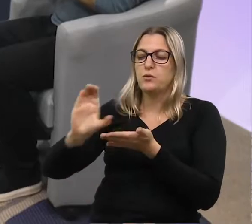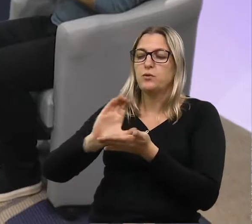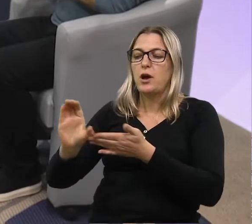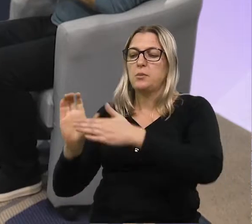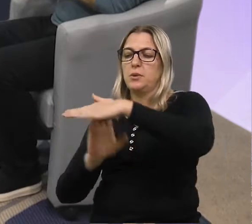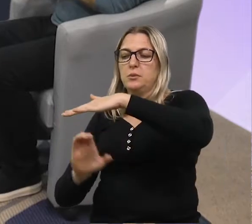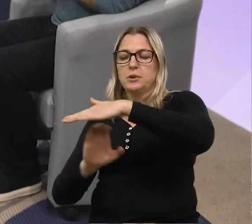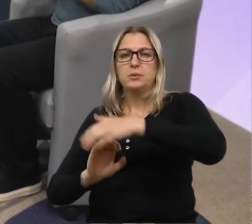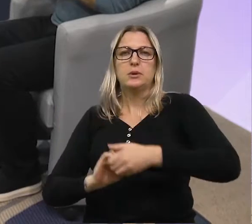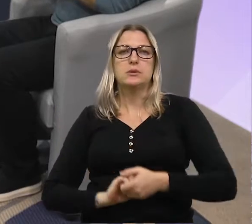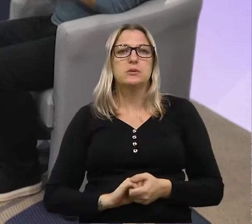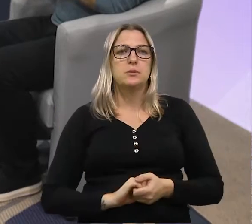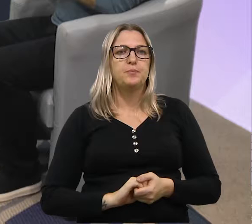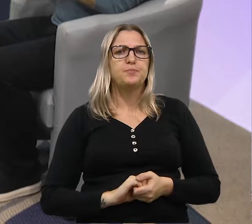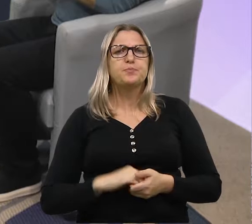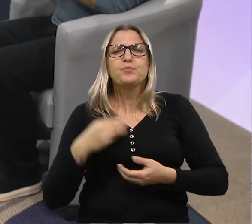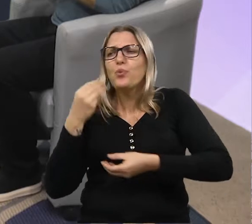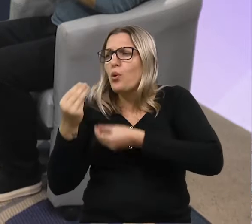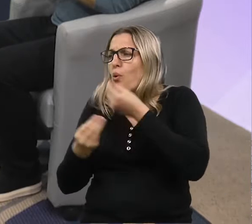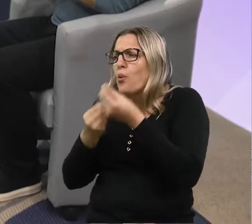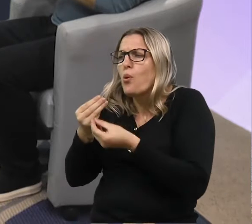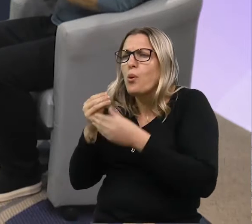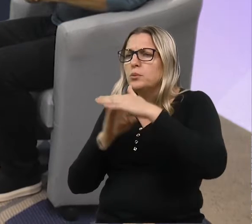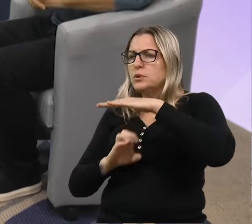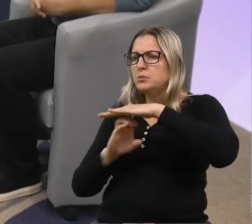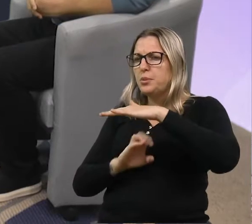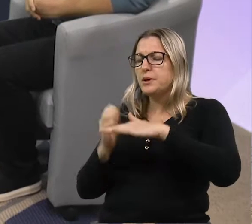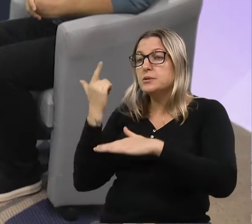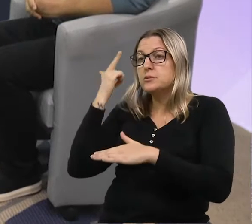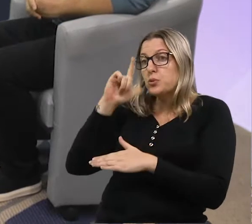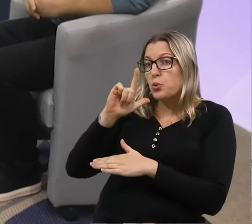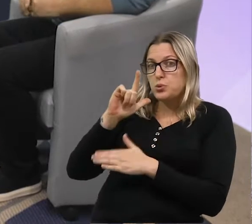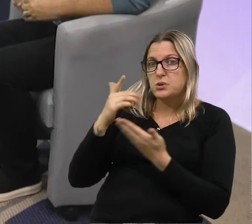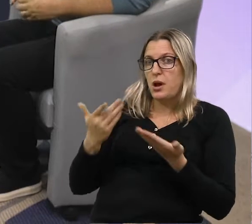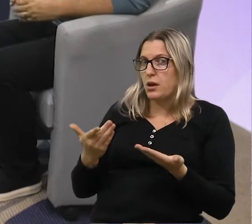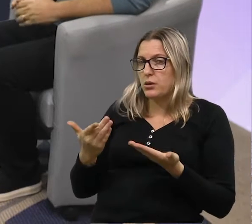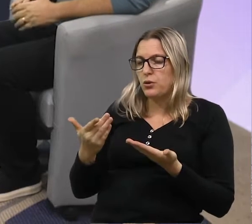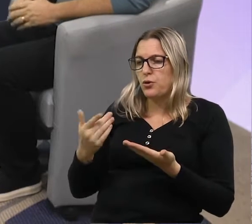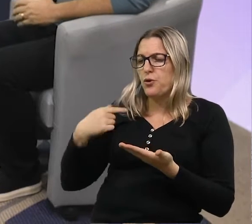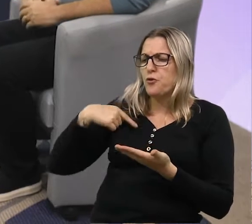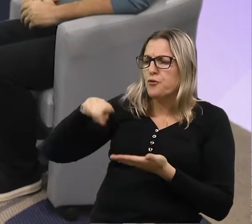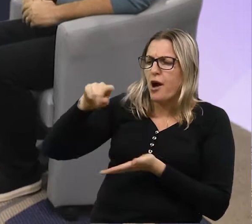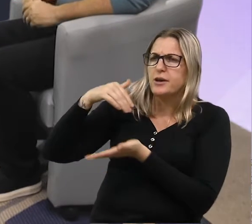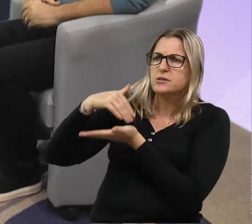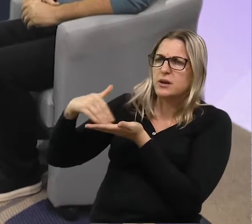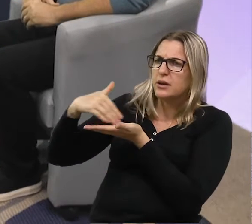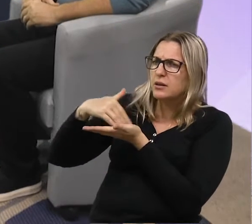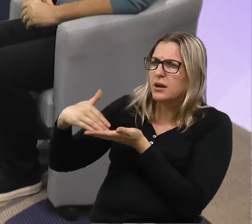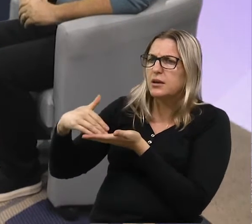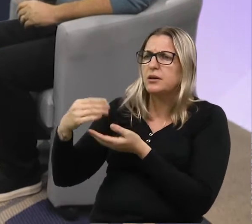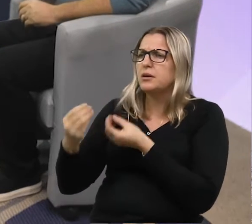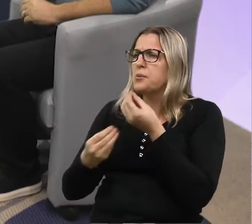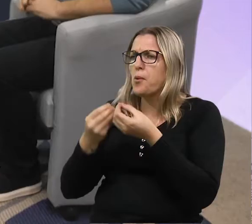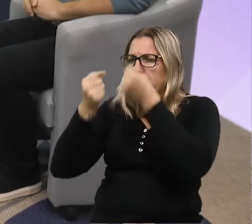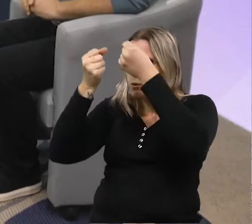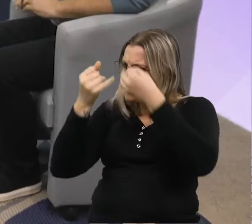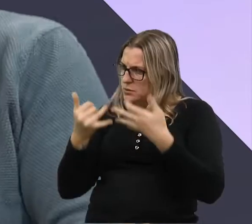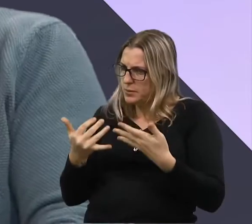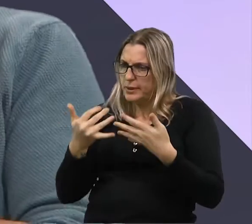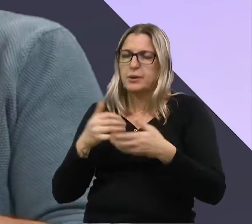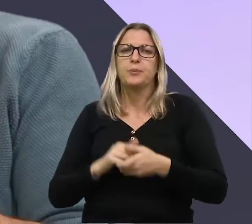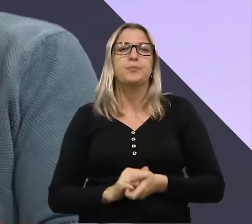as empresas elas fazem a Anitta conseguir esse benefício elas vão até secretarias tem um pouquinho para